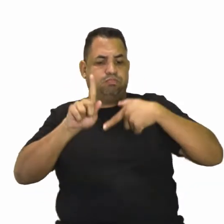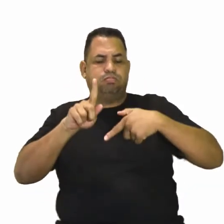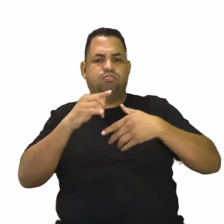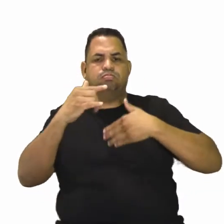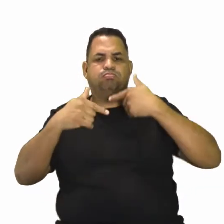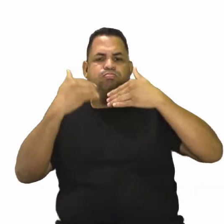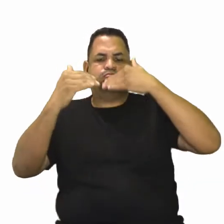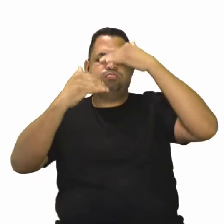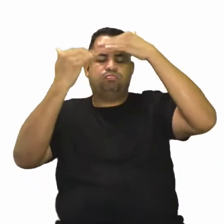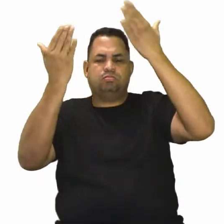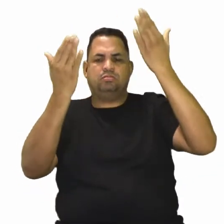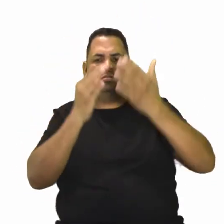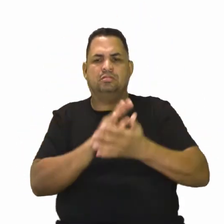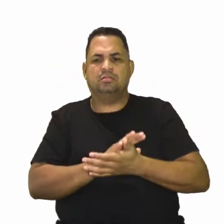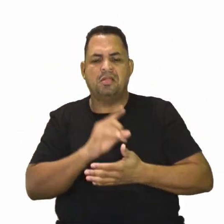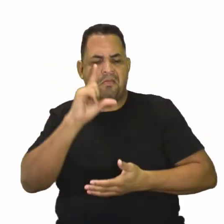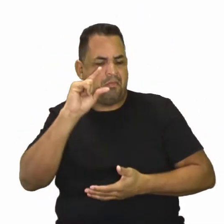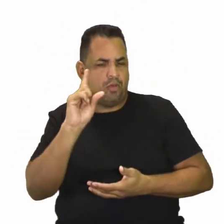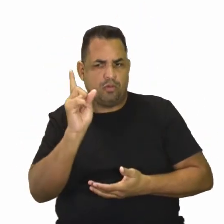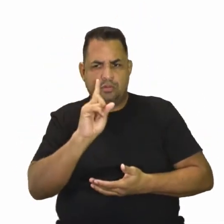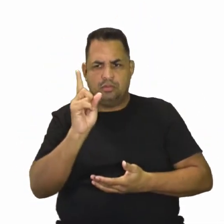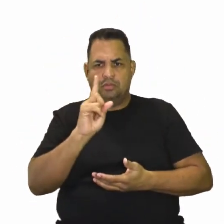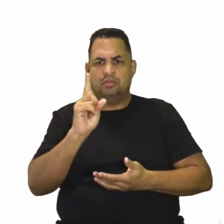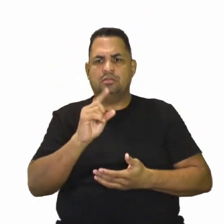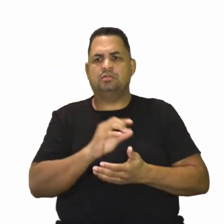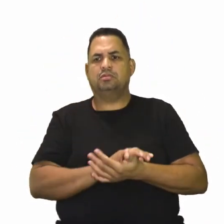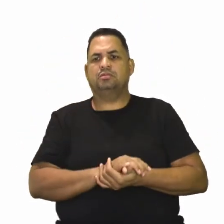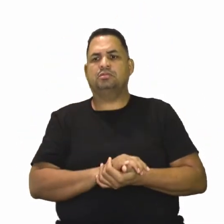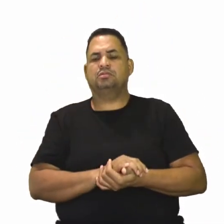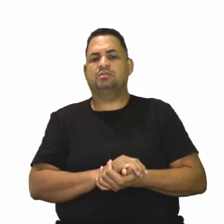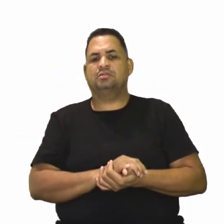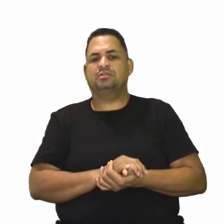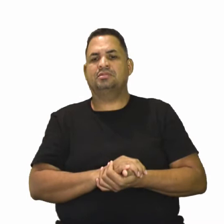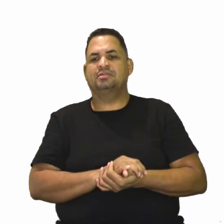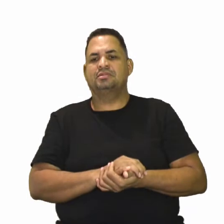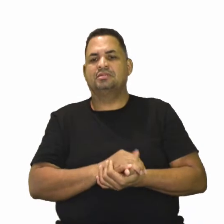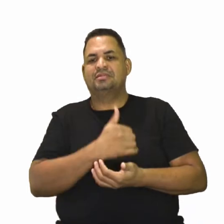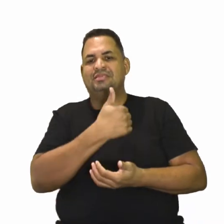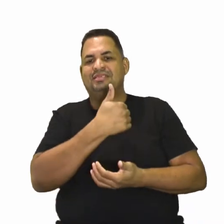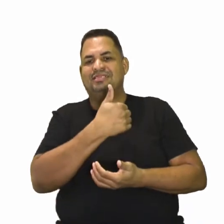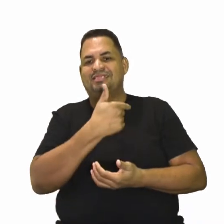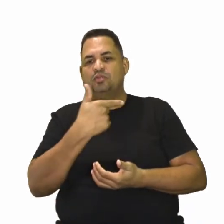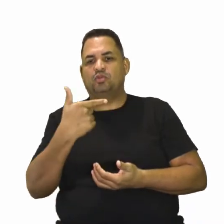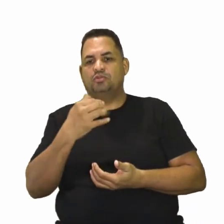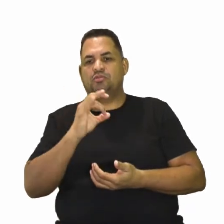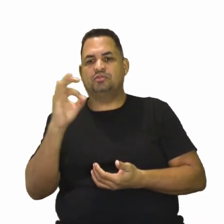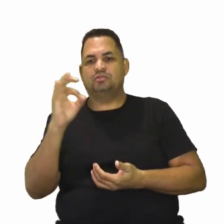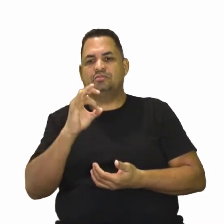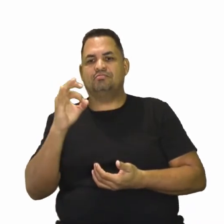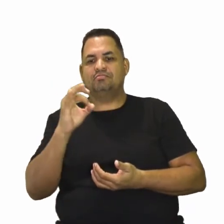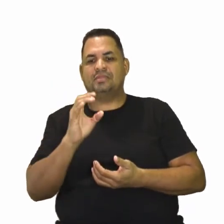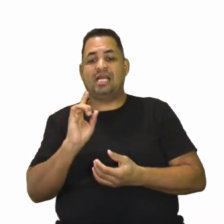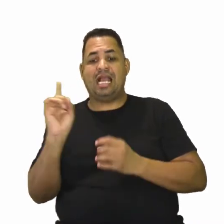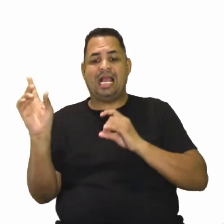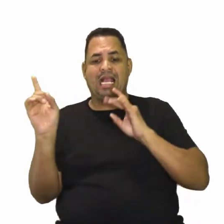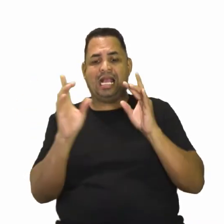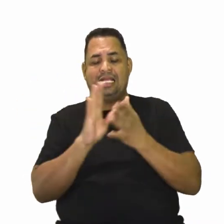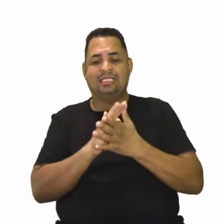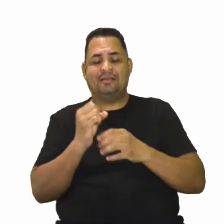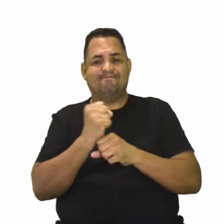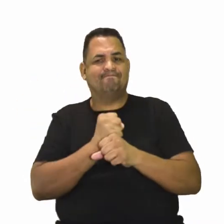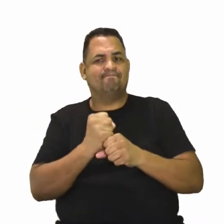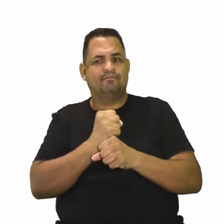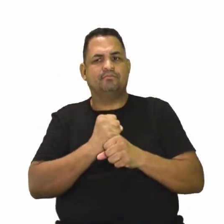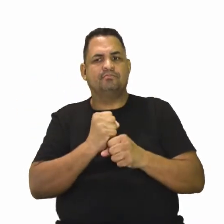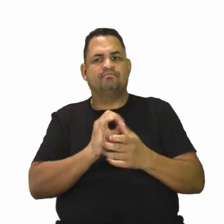assim, pouquinho não. É um crescimento que ele é de 12% ao ano. Gente, vocês sabem o que é você